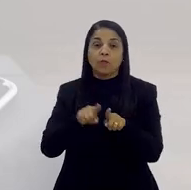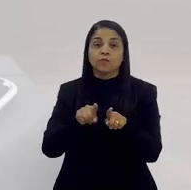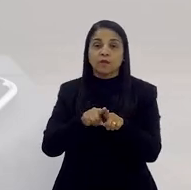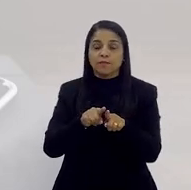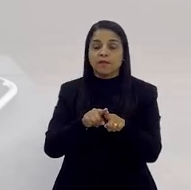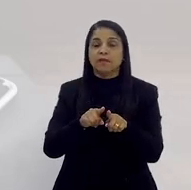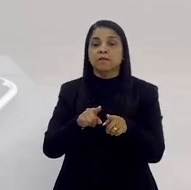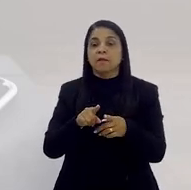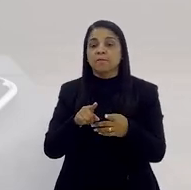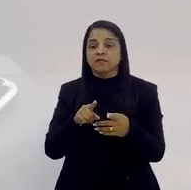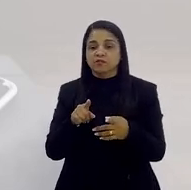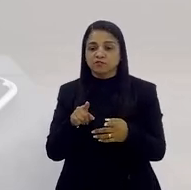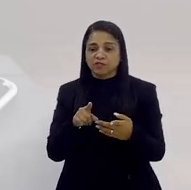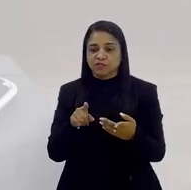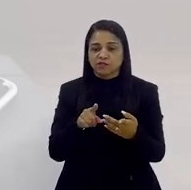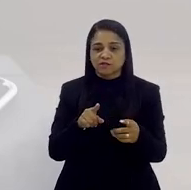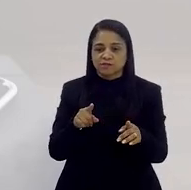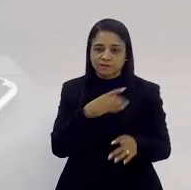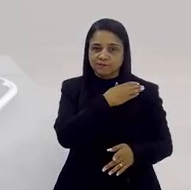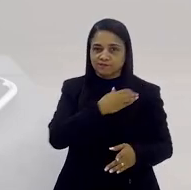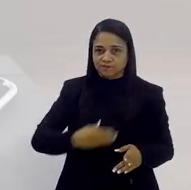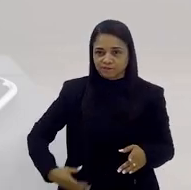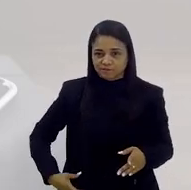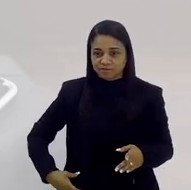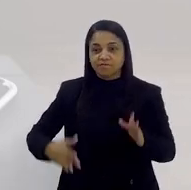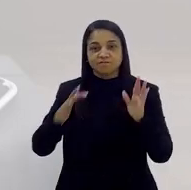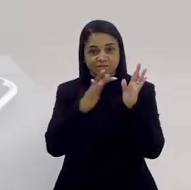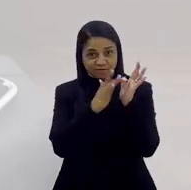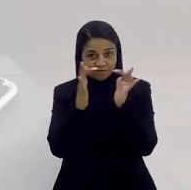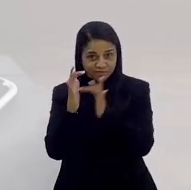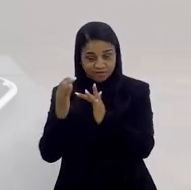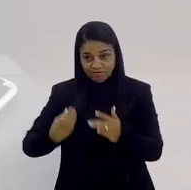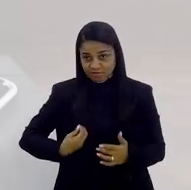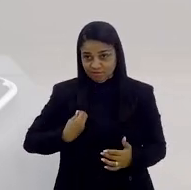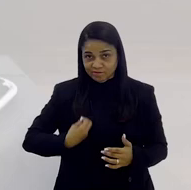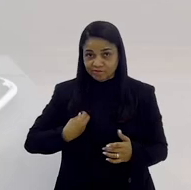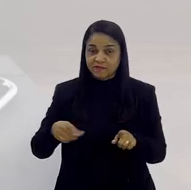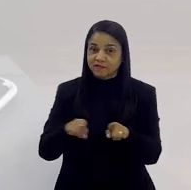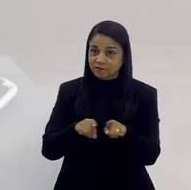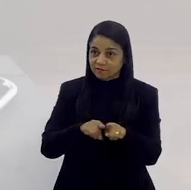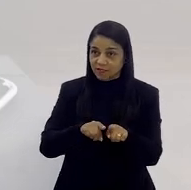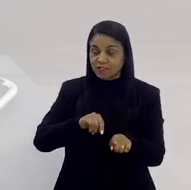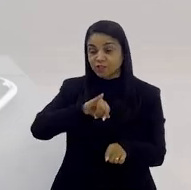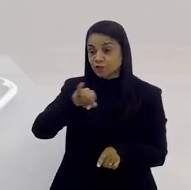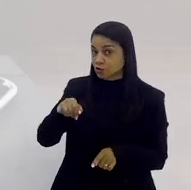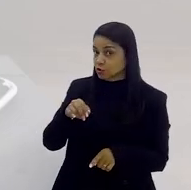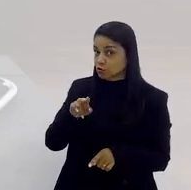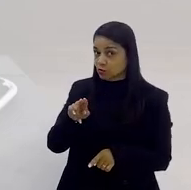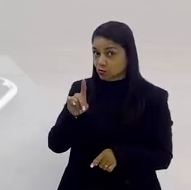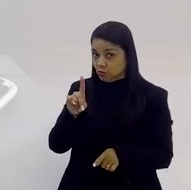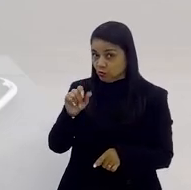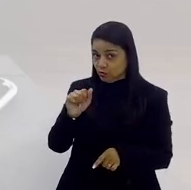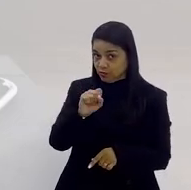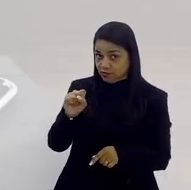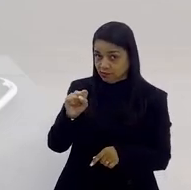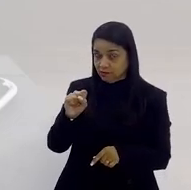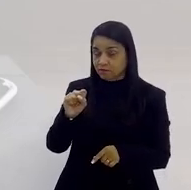é a natação de Cristo era mau Judas mas